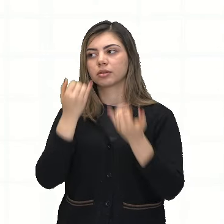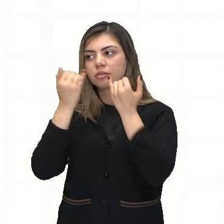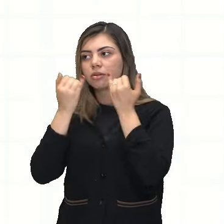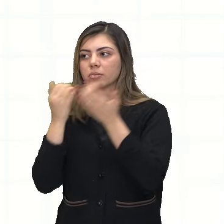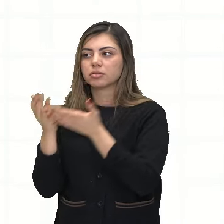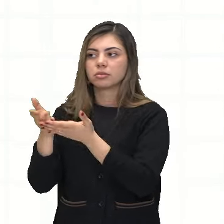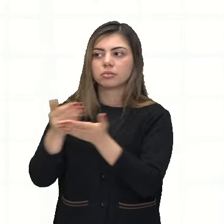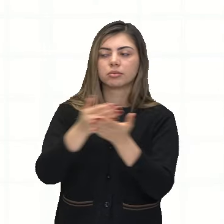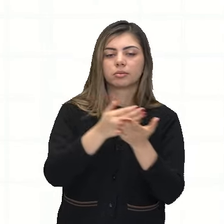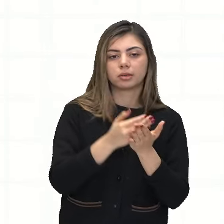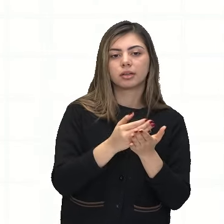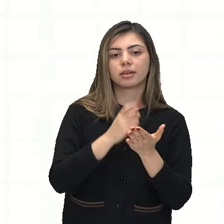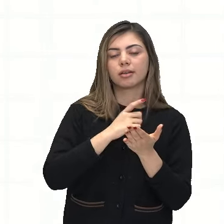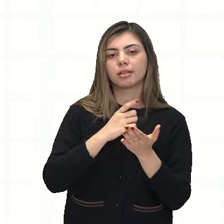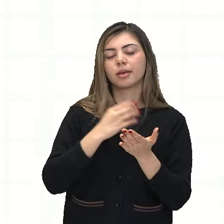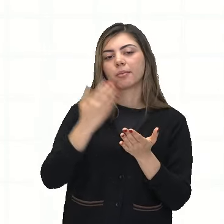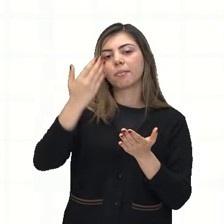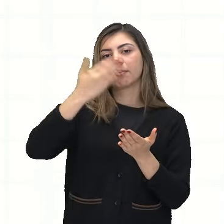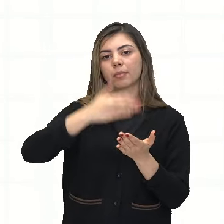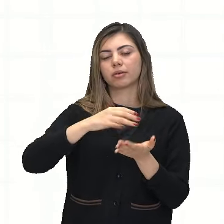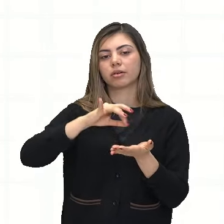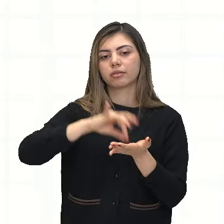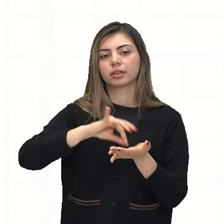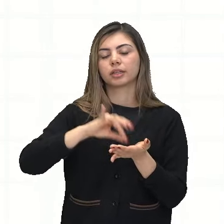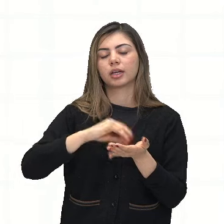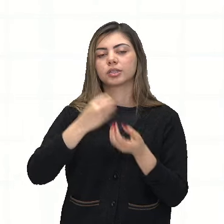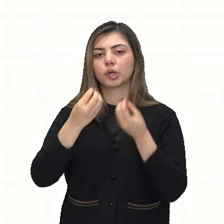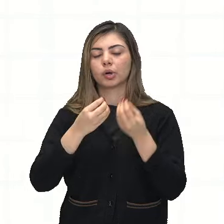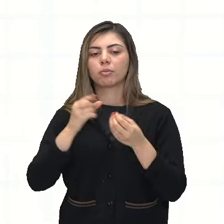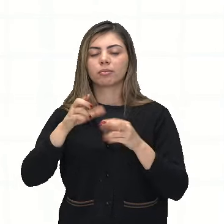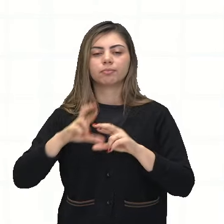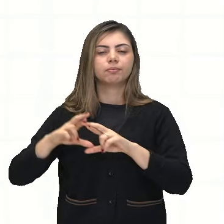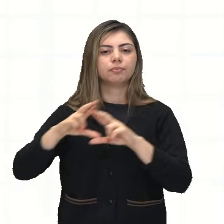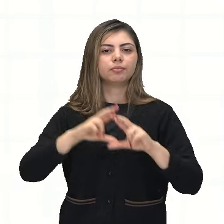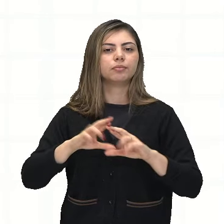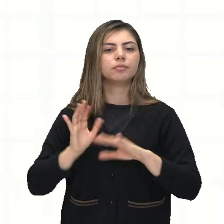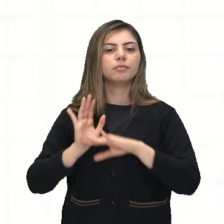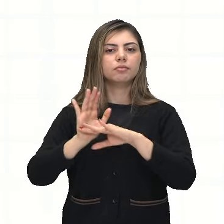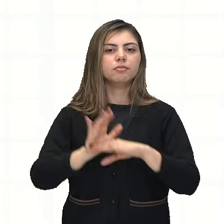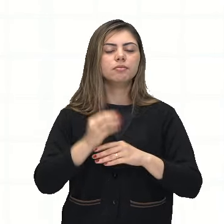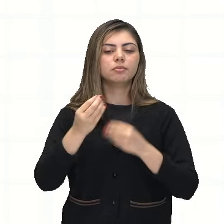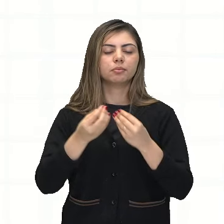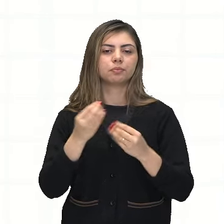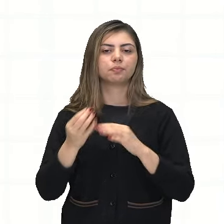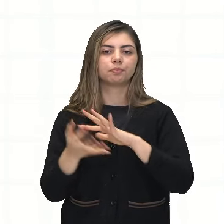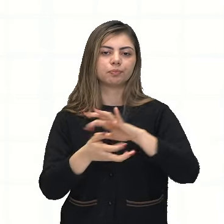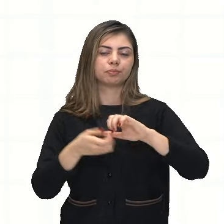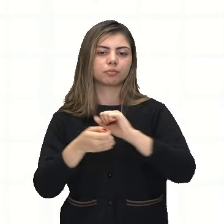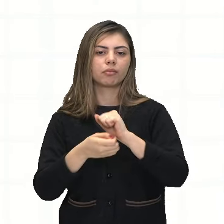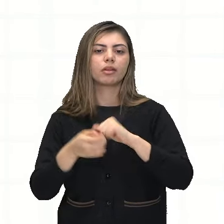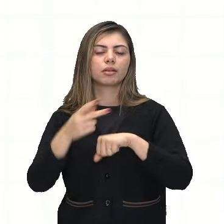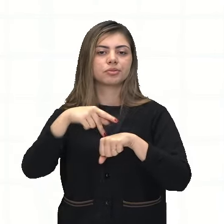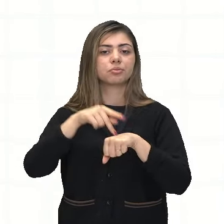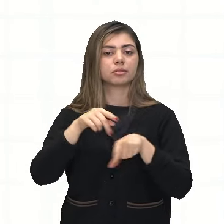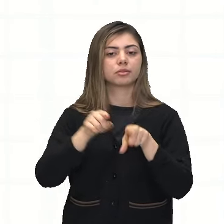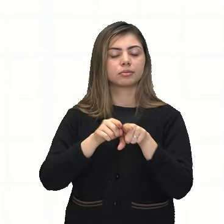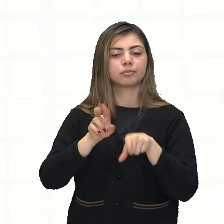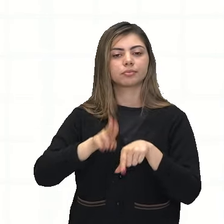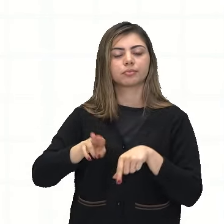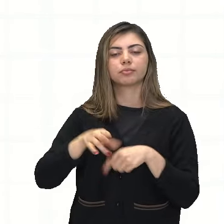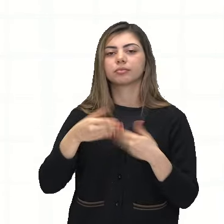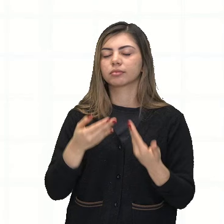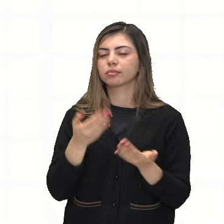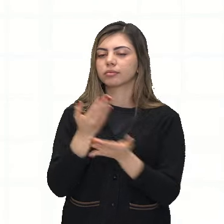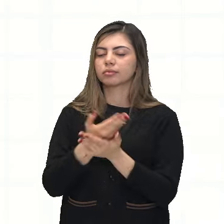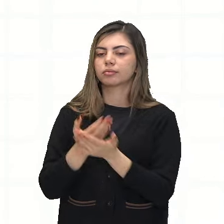reciclagem dados que falam sobre como a reciclagem ajudou no processo de sustentabilidade de países que utilizaram isso tudo é muito